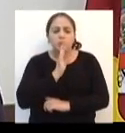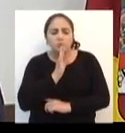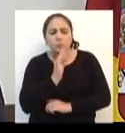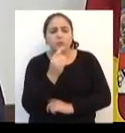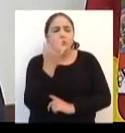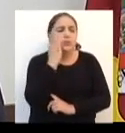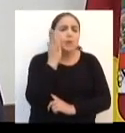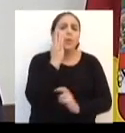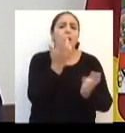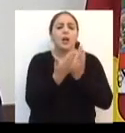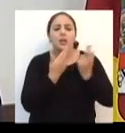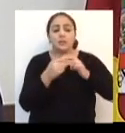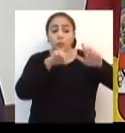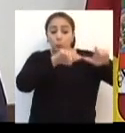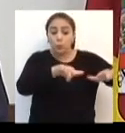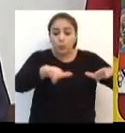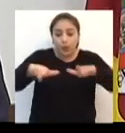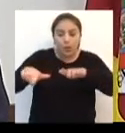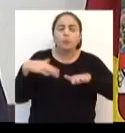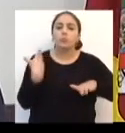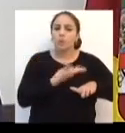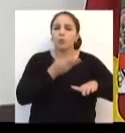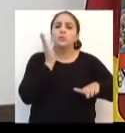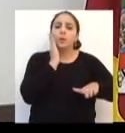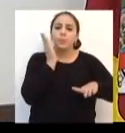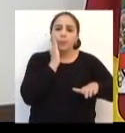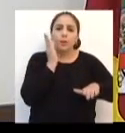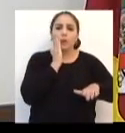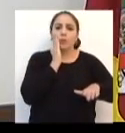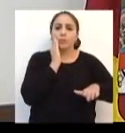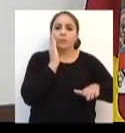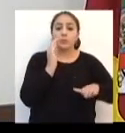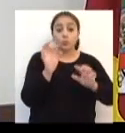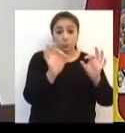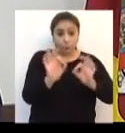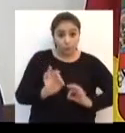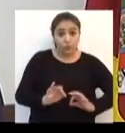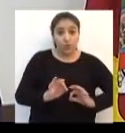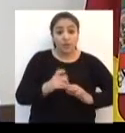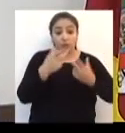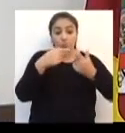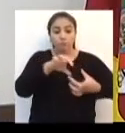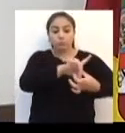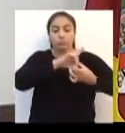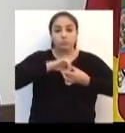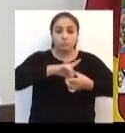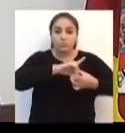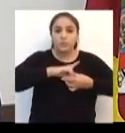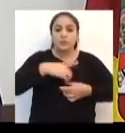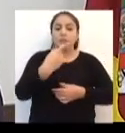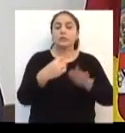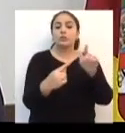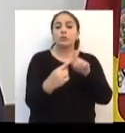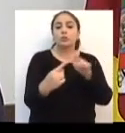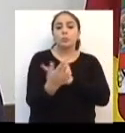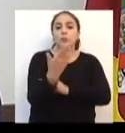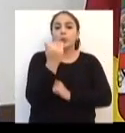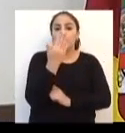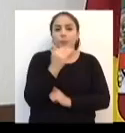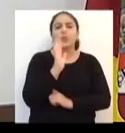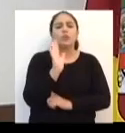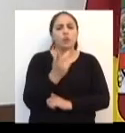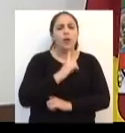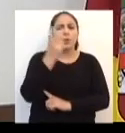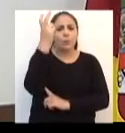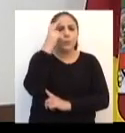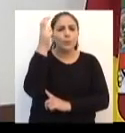identificação em relação aos espaços, nós vamos ter, como foi falado no projeto, ou seja, a democratização desse tipo de alimento que